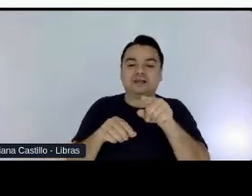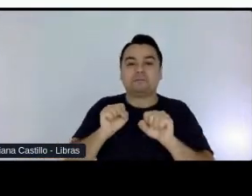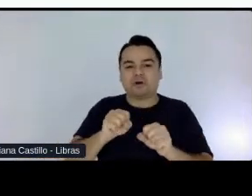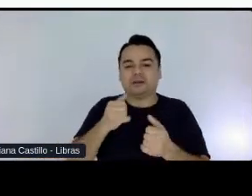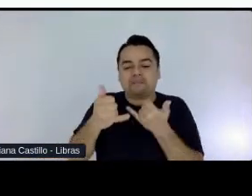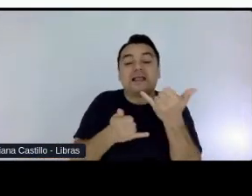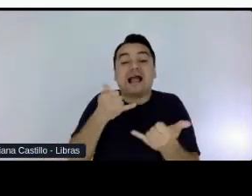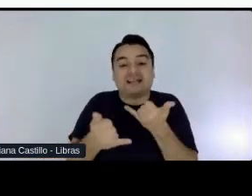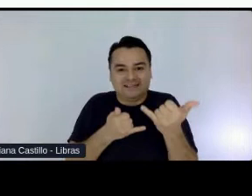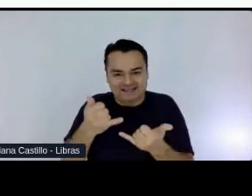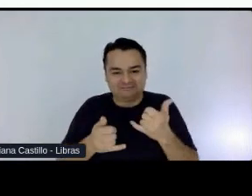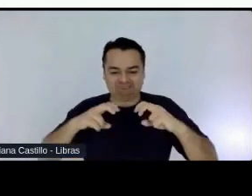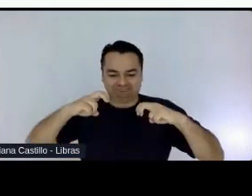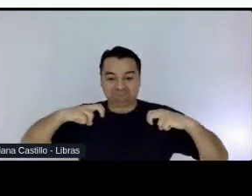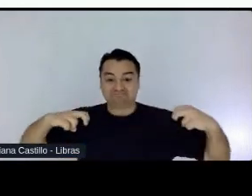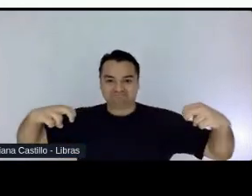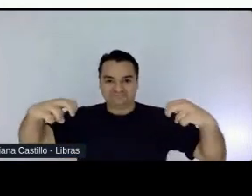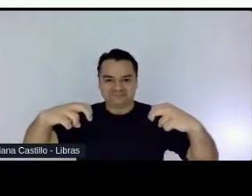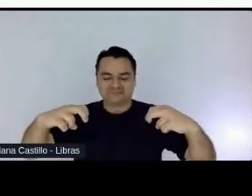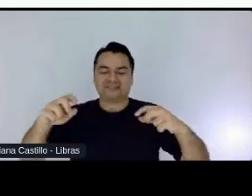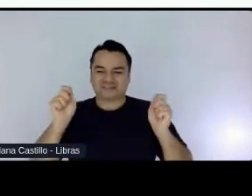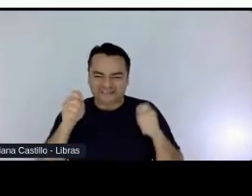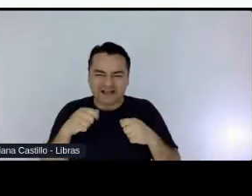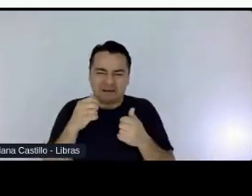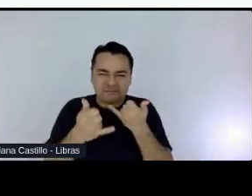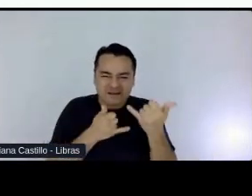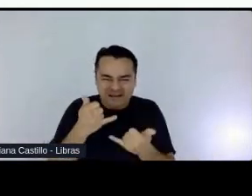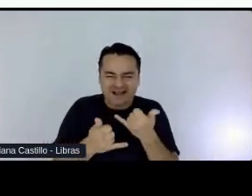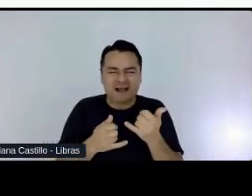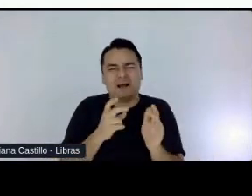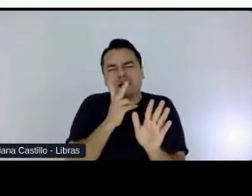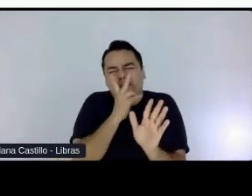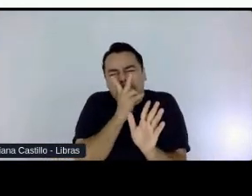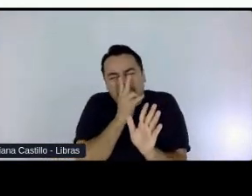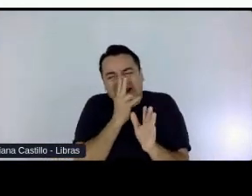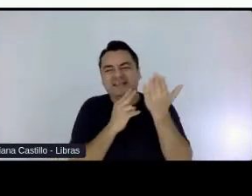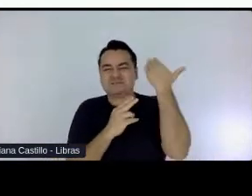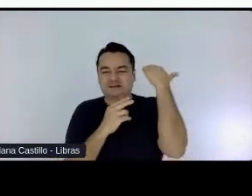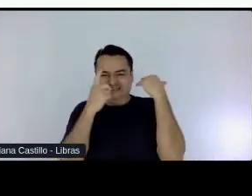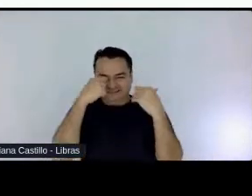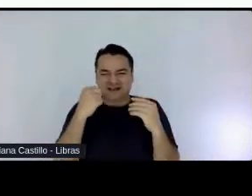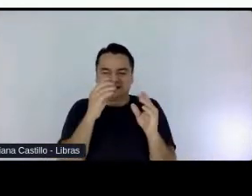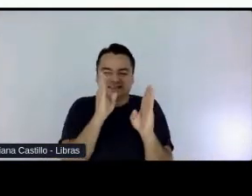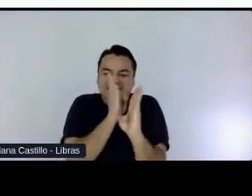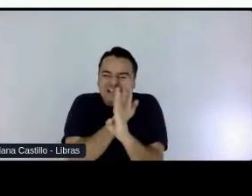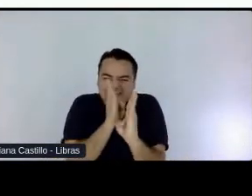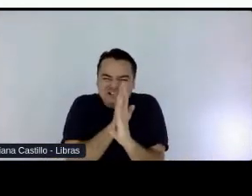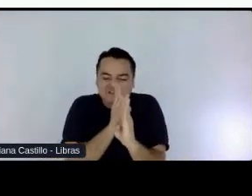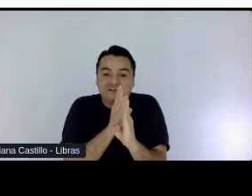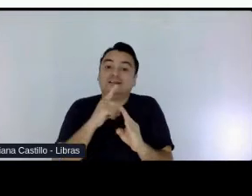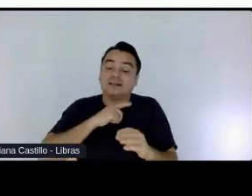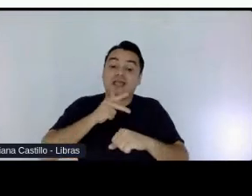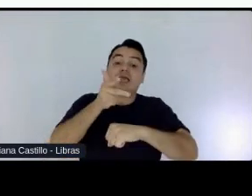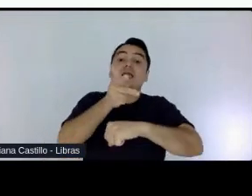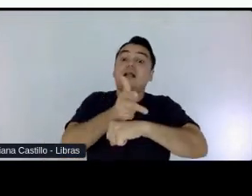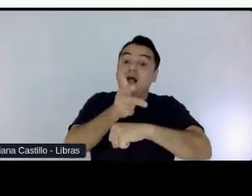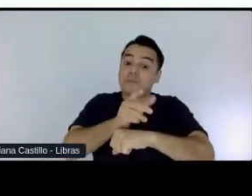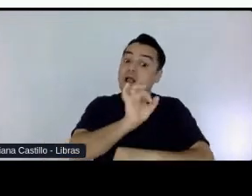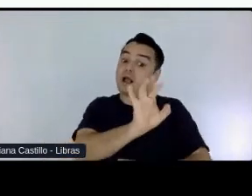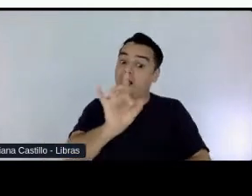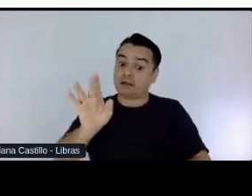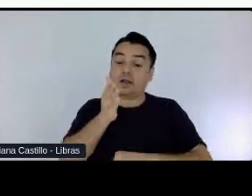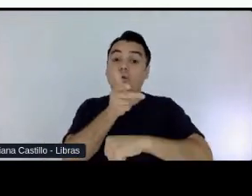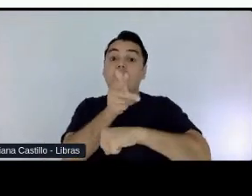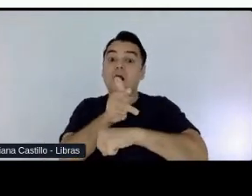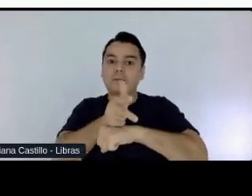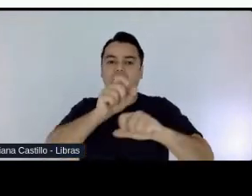para tentar entender quem que é o ladrão, né? E foi muito legal, câmera aberta, todo mundo falando pausadamente.